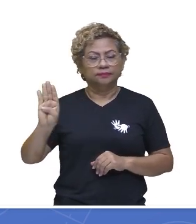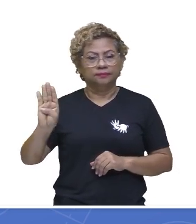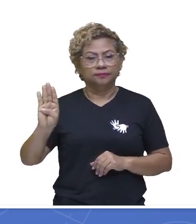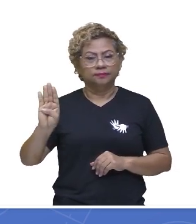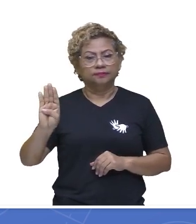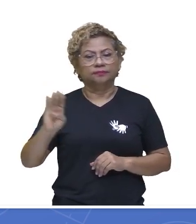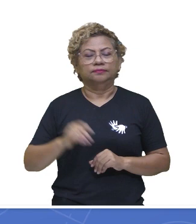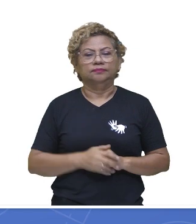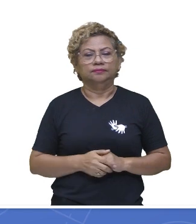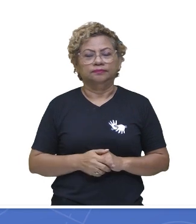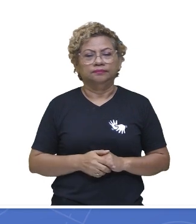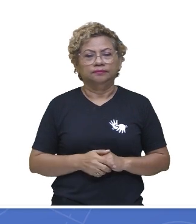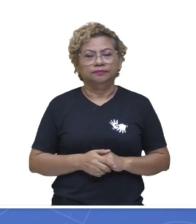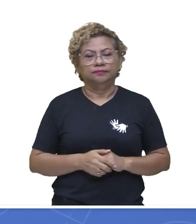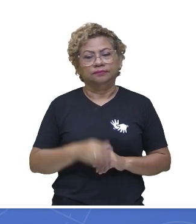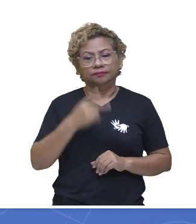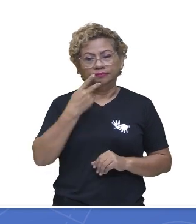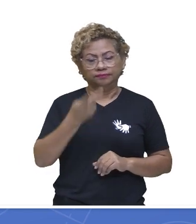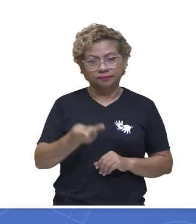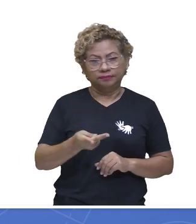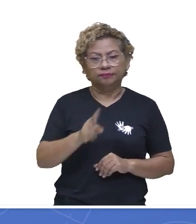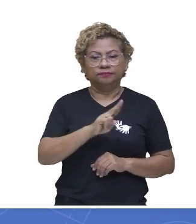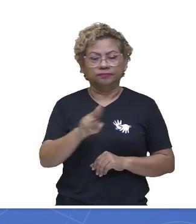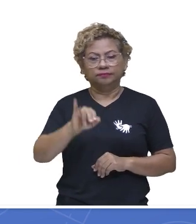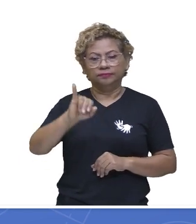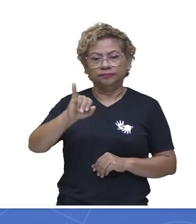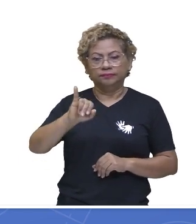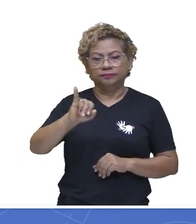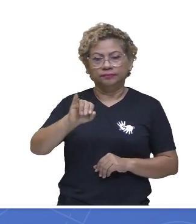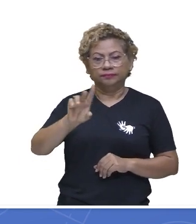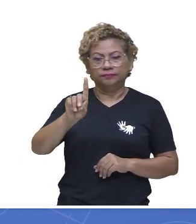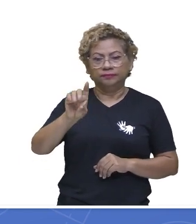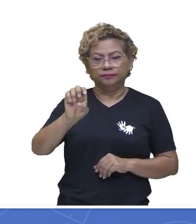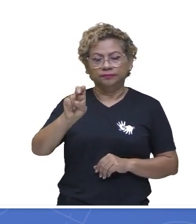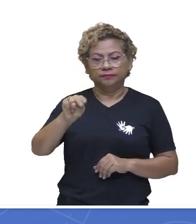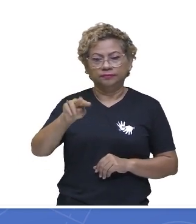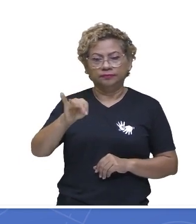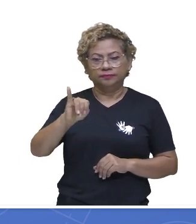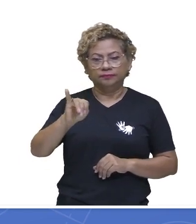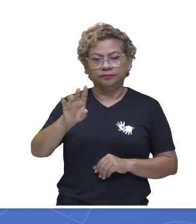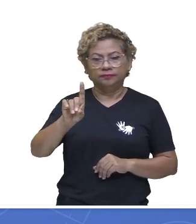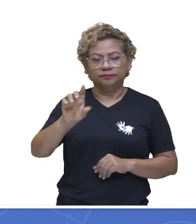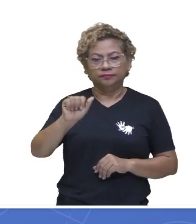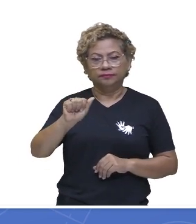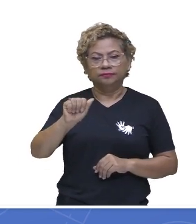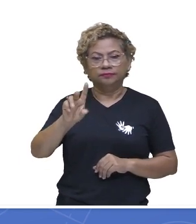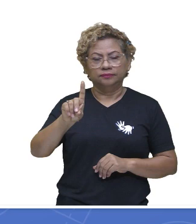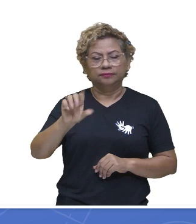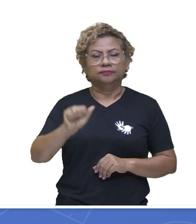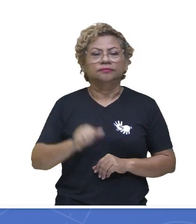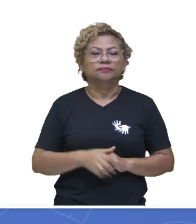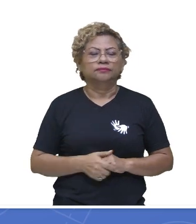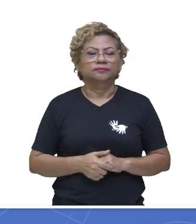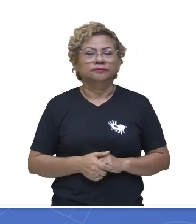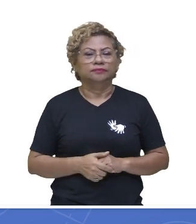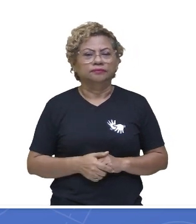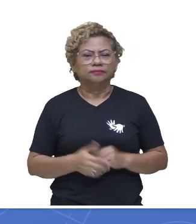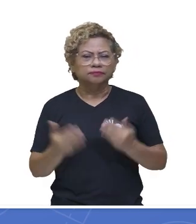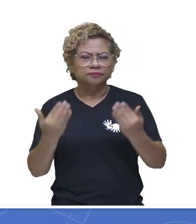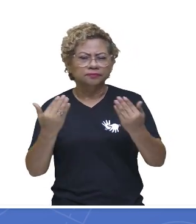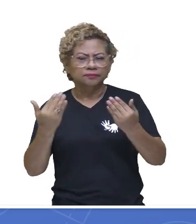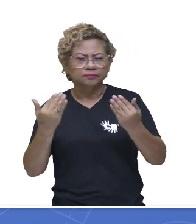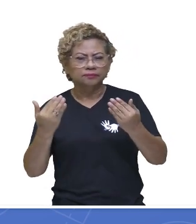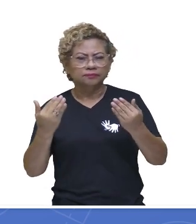matriz identidade, tá? Quando eu multiplico, essa parte aqui é importante, interessante também, tá, pessoal? Quando eu